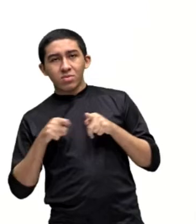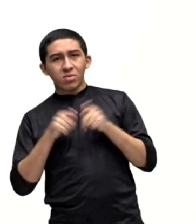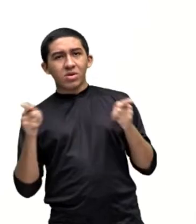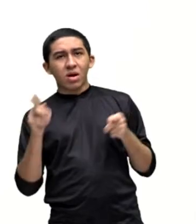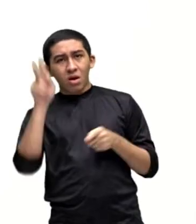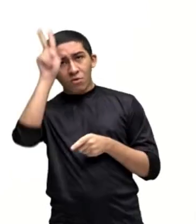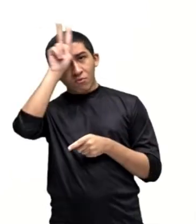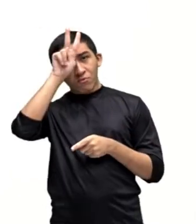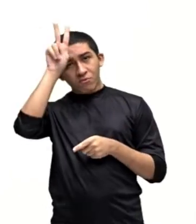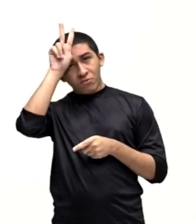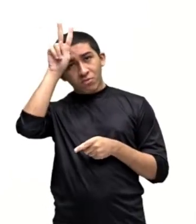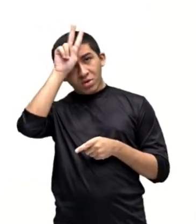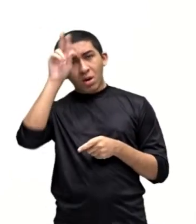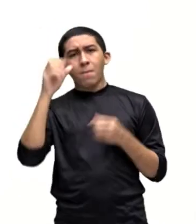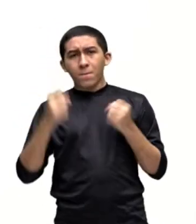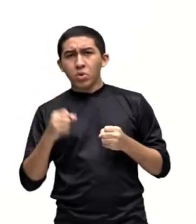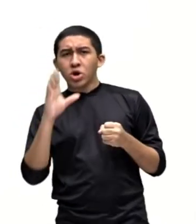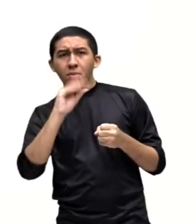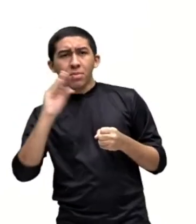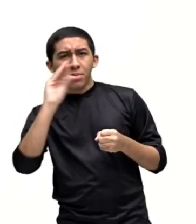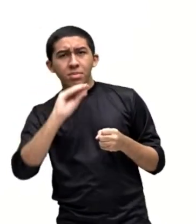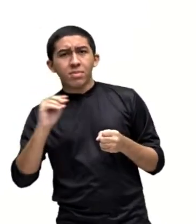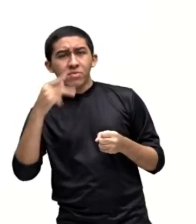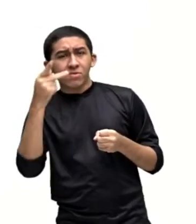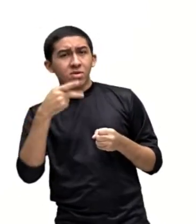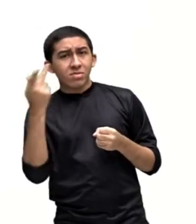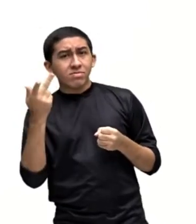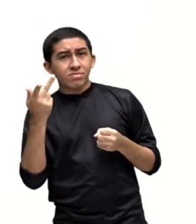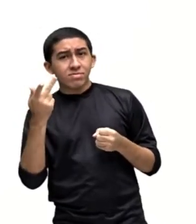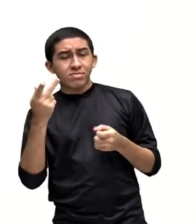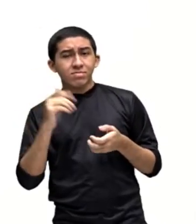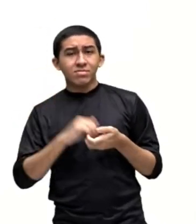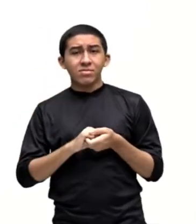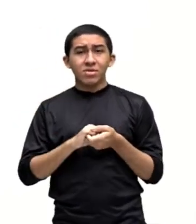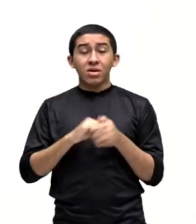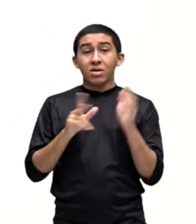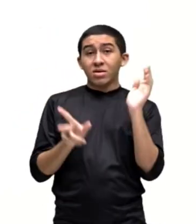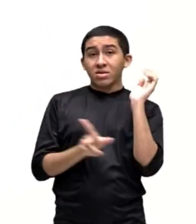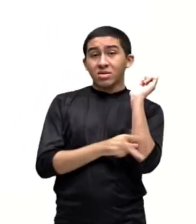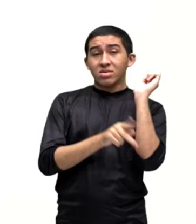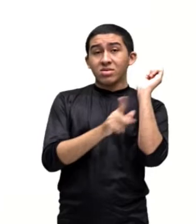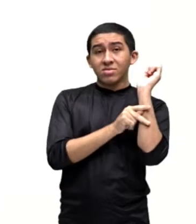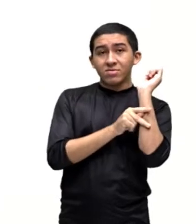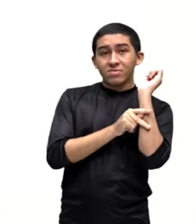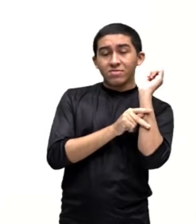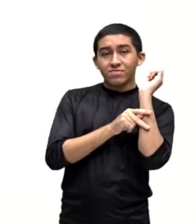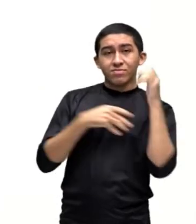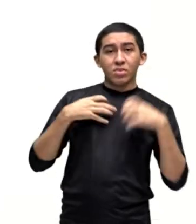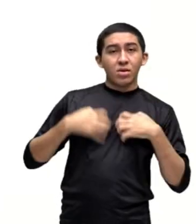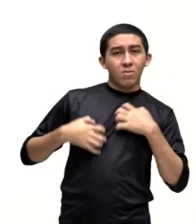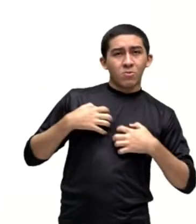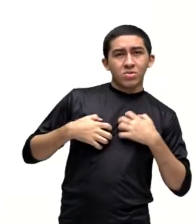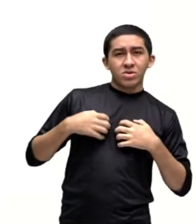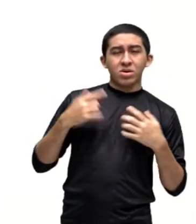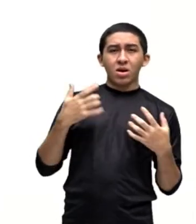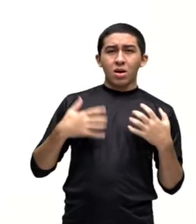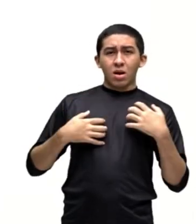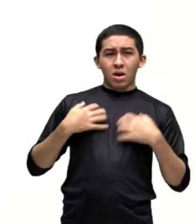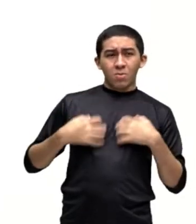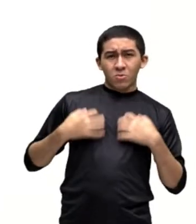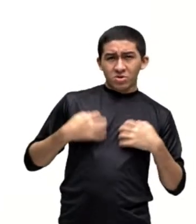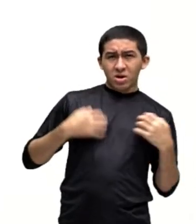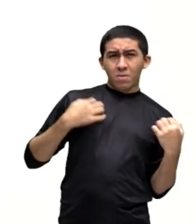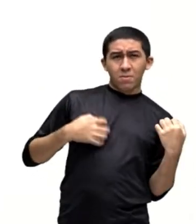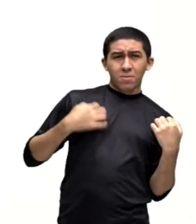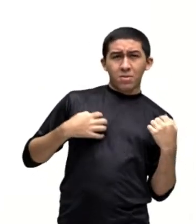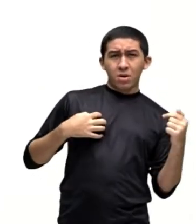tenho aqui a ação de aborrecer-se. Aborrecer-se é uma propriedade, vamos dizer assim, que também é própria dos seres humanos, mas